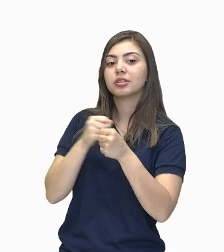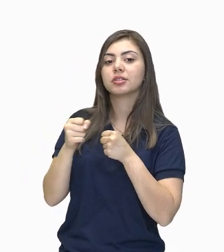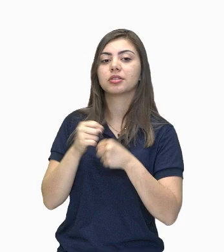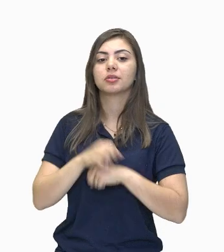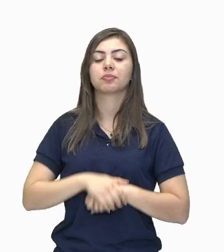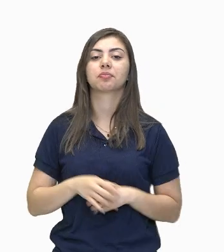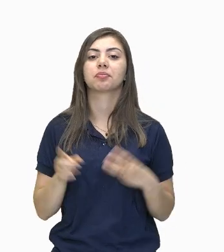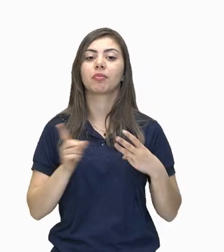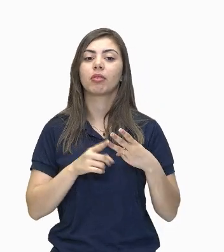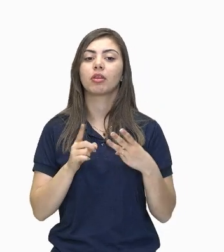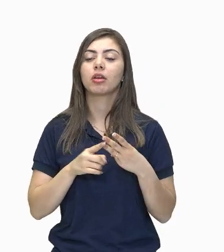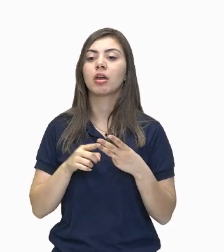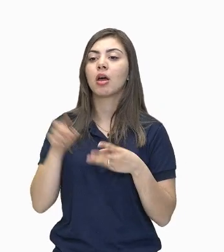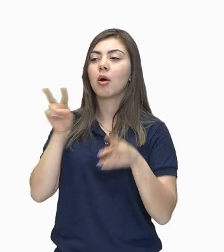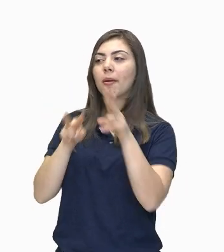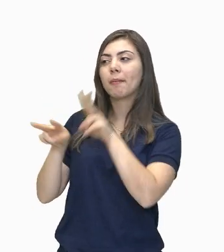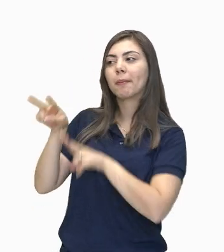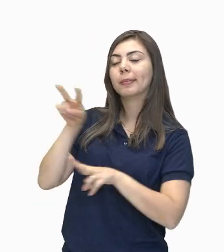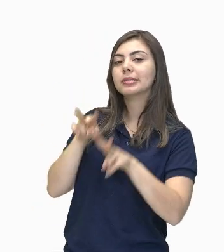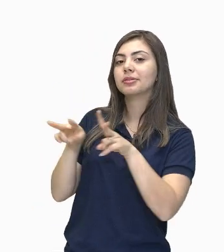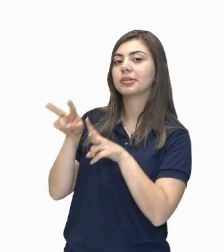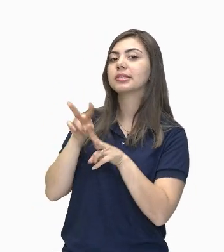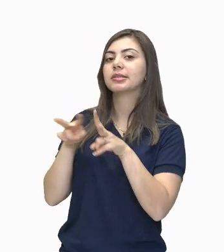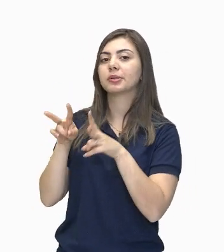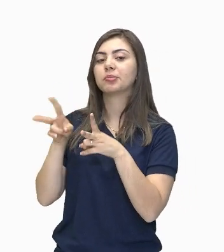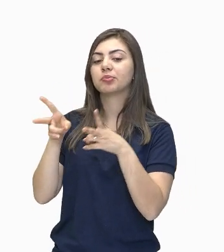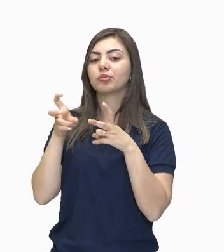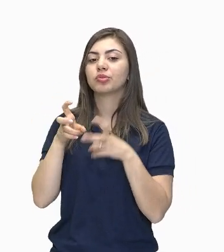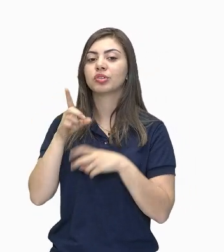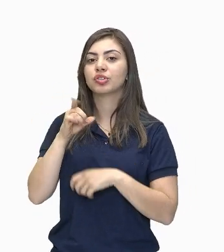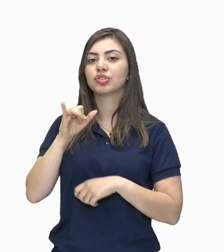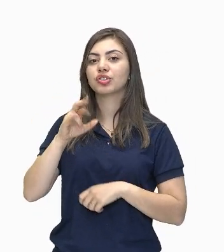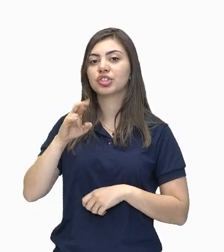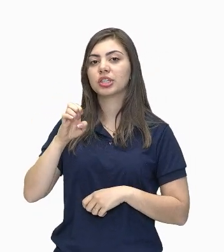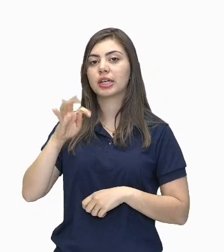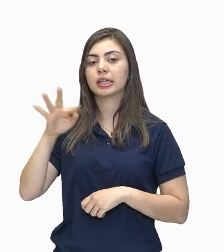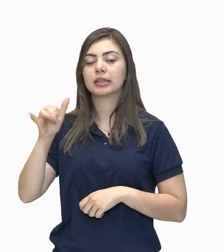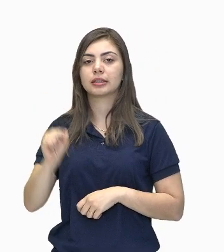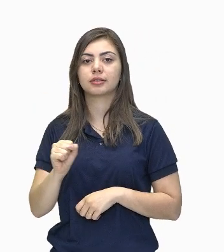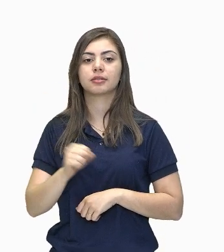observações diretas, né? Quando a gente verifica, então,